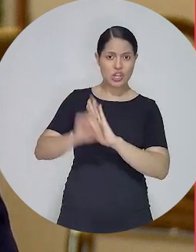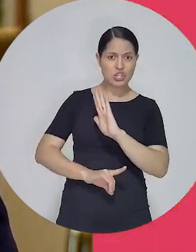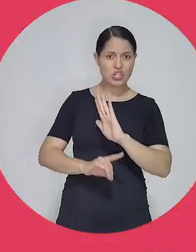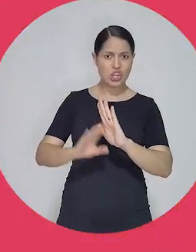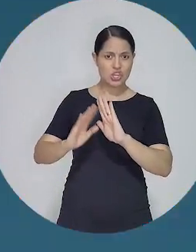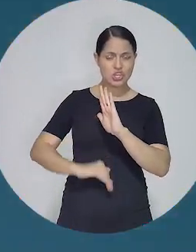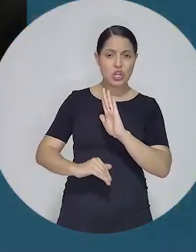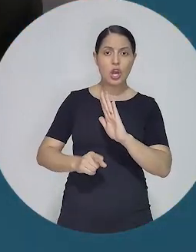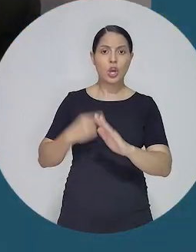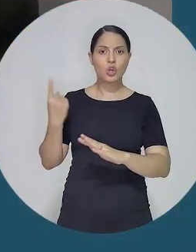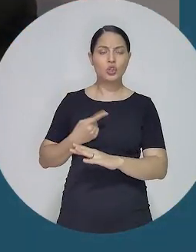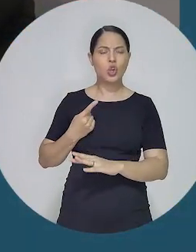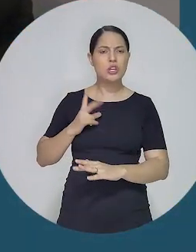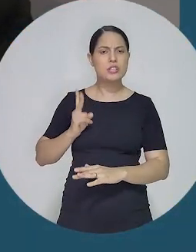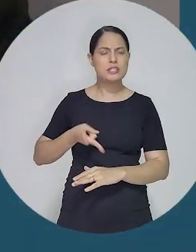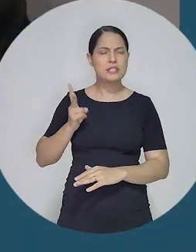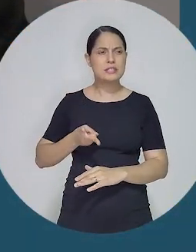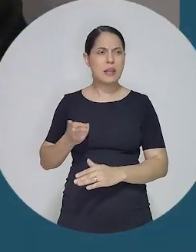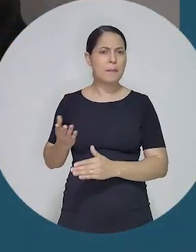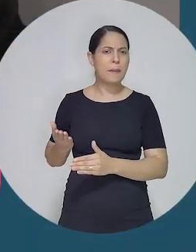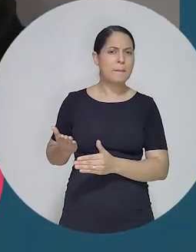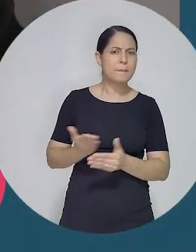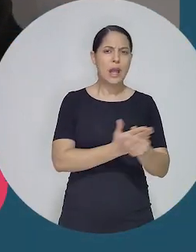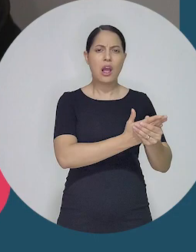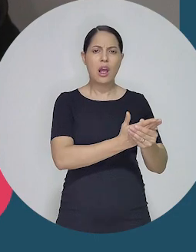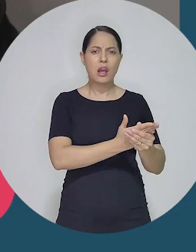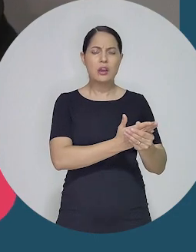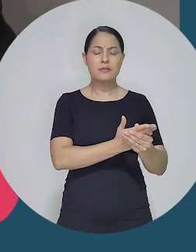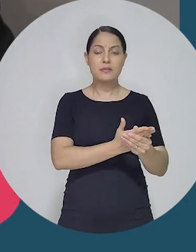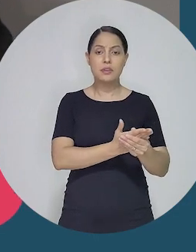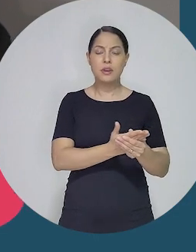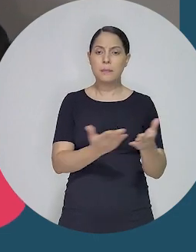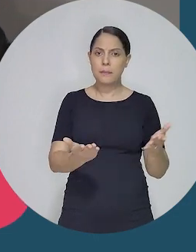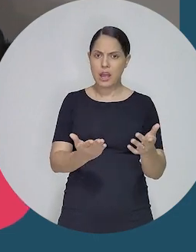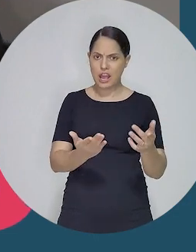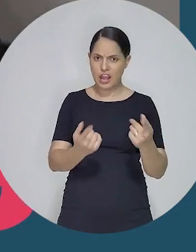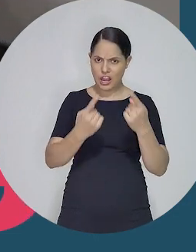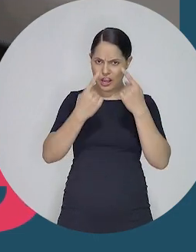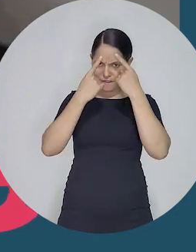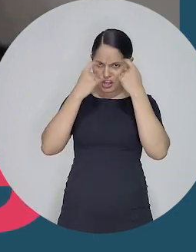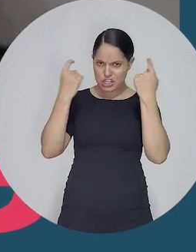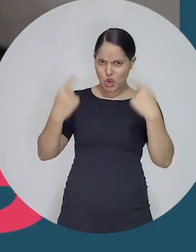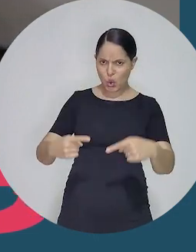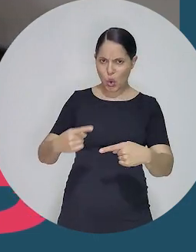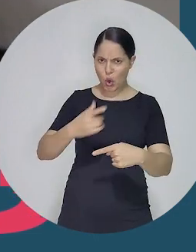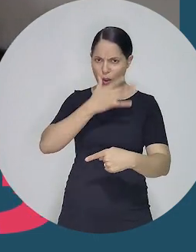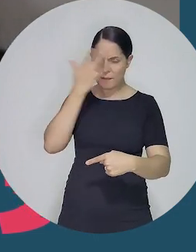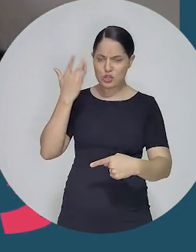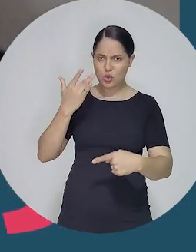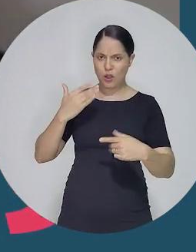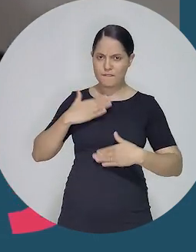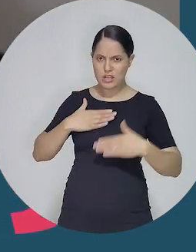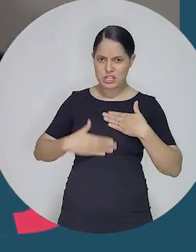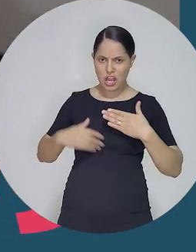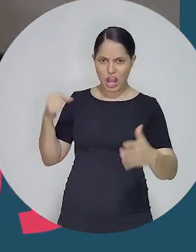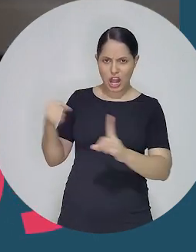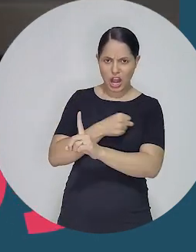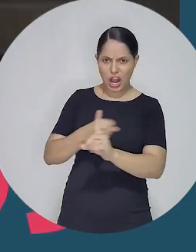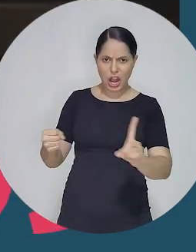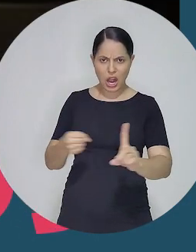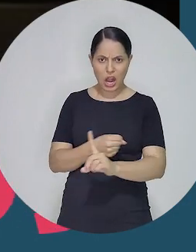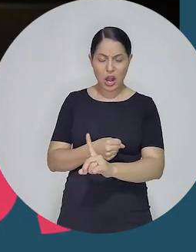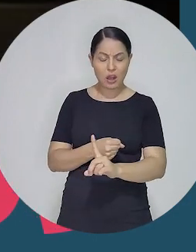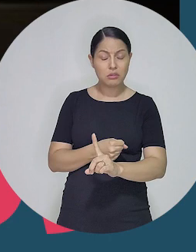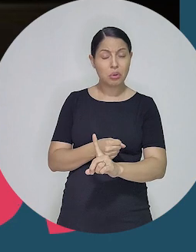violenta uma prerrogativa, estamos vigilantes e nos insurgindo a cada vez que há uma violência, Não necessariamente violência física, mas violência aos